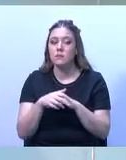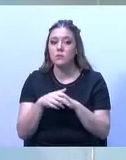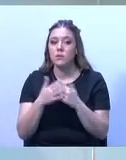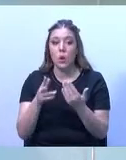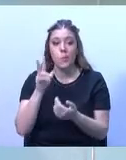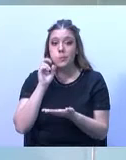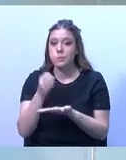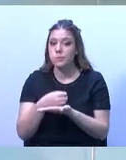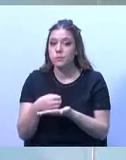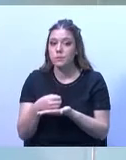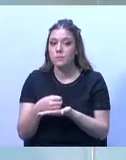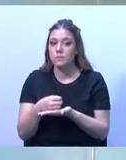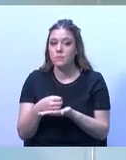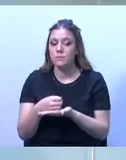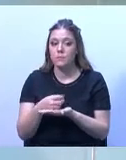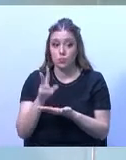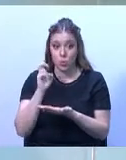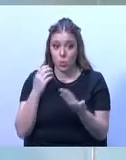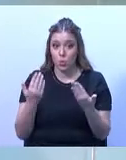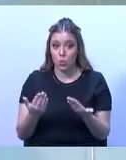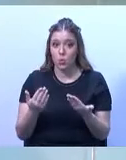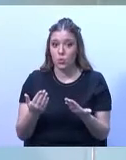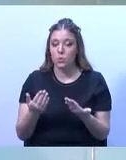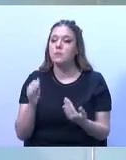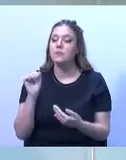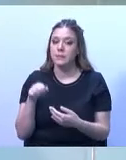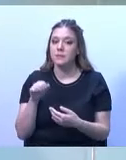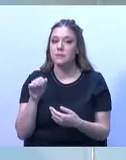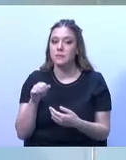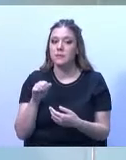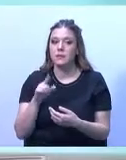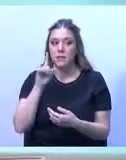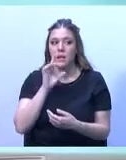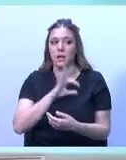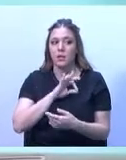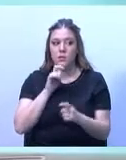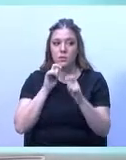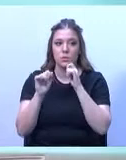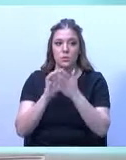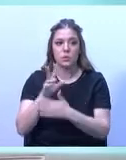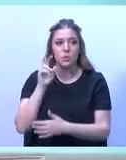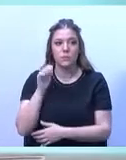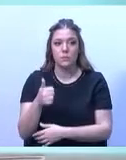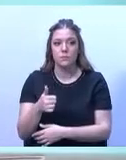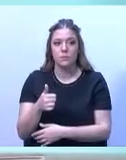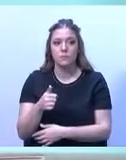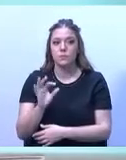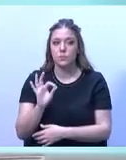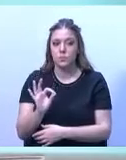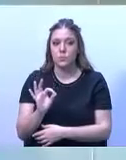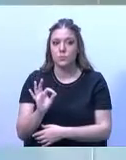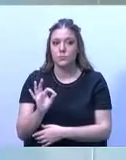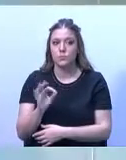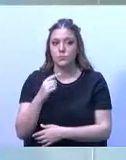Agora não estou a ouvir nada. Está-nos a ouvir agora, Carlos? Agora, eu sou jornalista, eu ouço bem. Pronto. Muito bem. Então